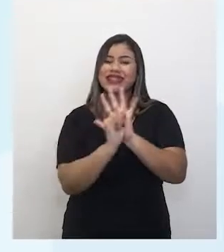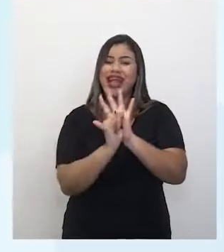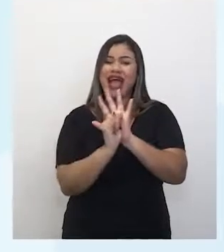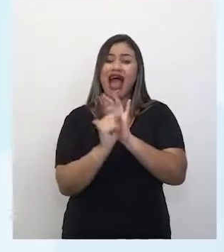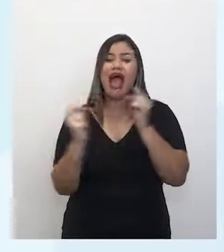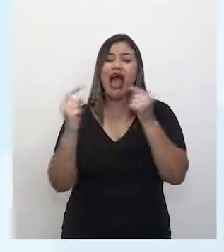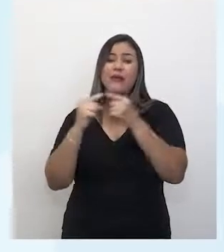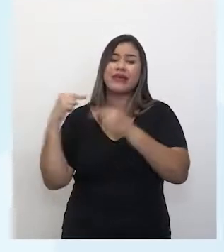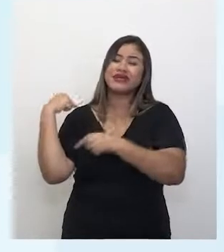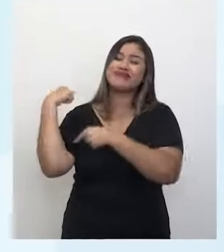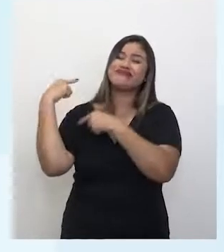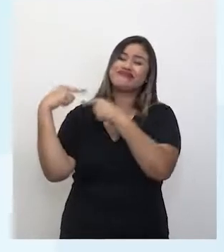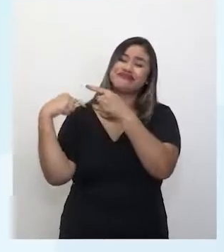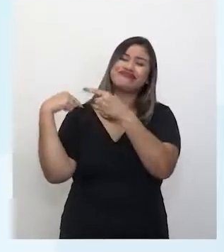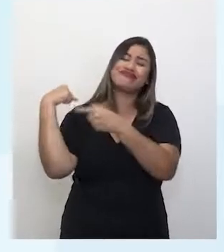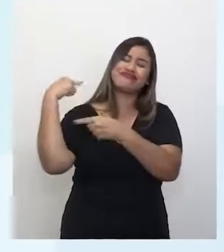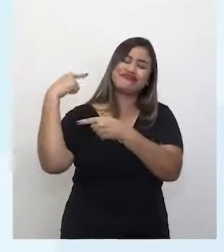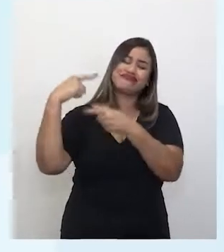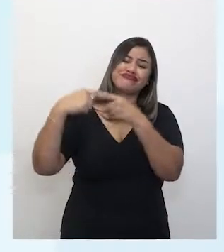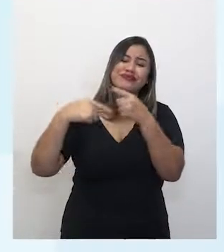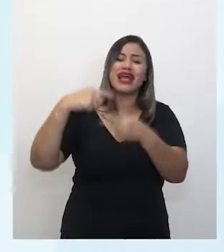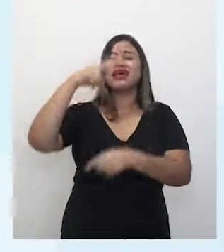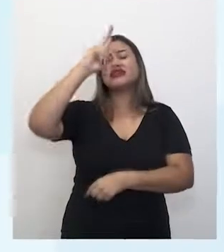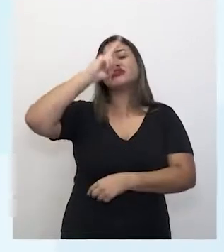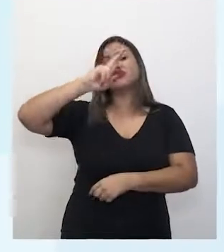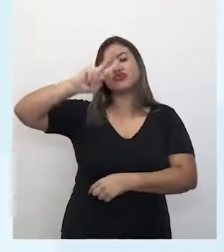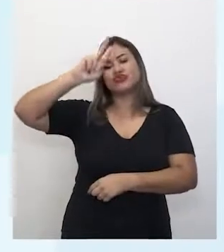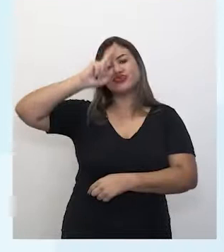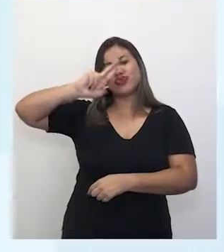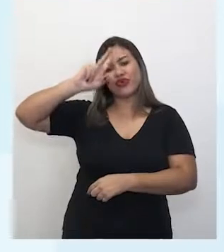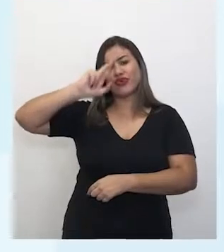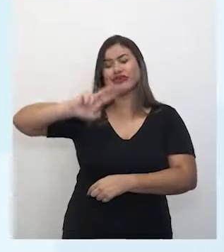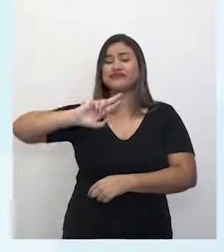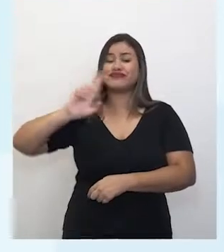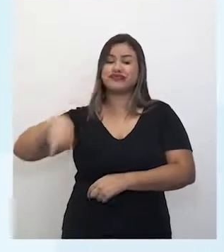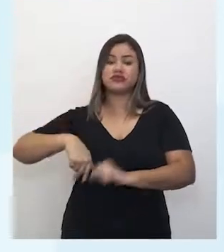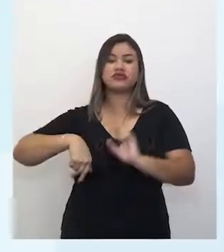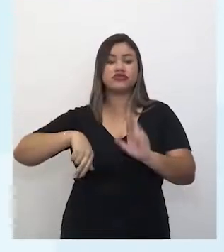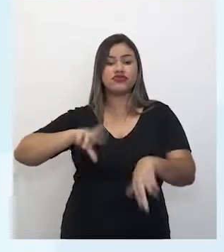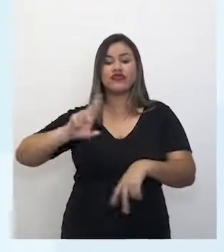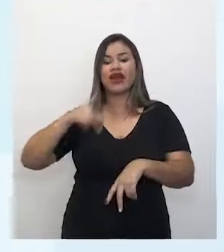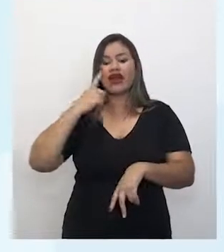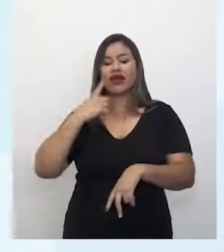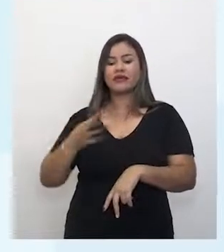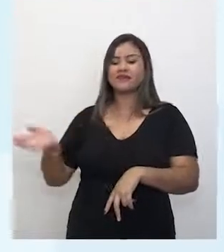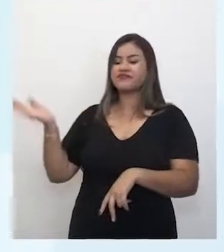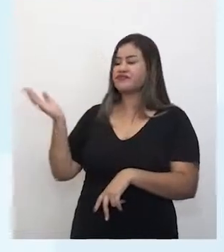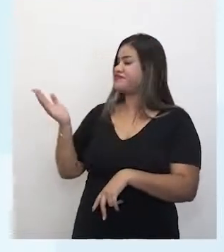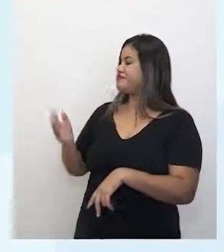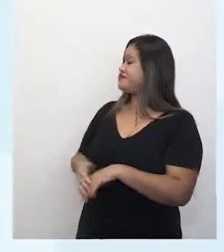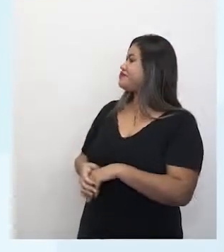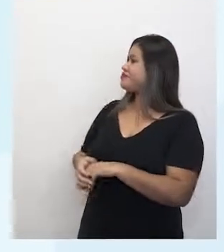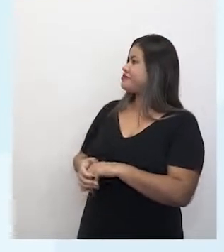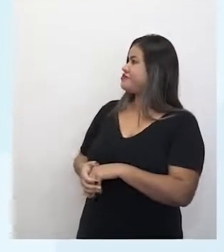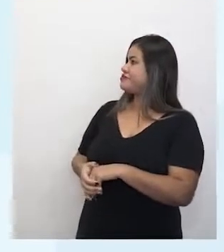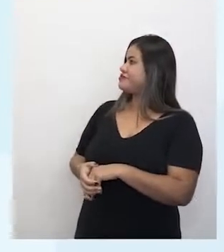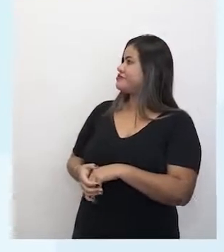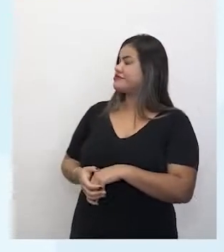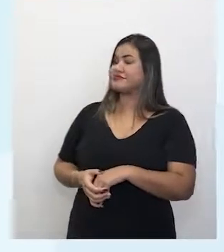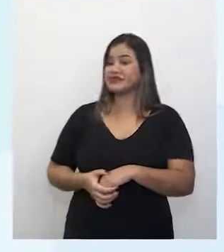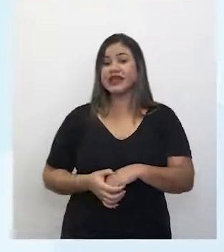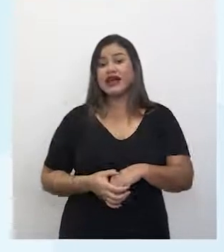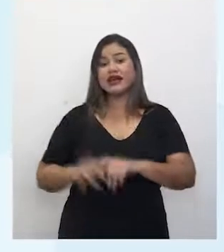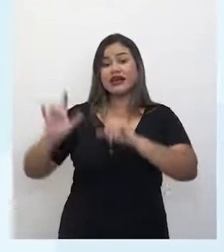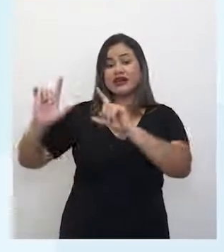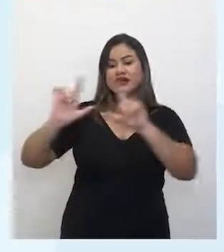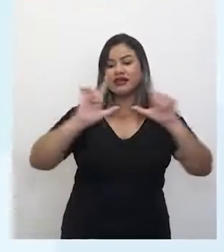trajetos da nossa história, das nossas diferentes histórias. E aí tem essas imagens que servem para ilustrar bem, né? Então,